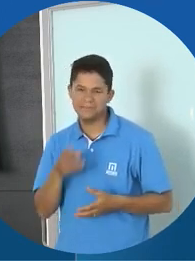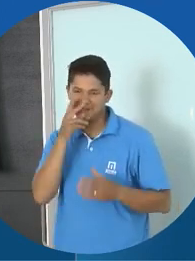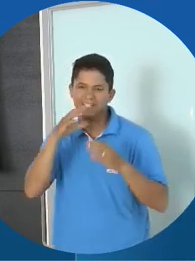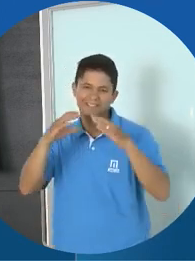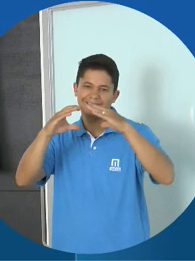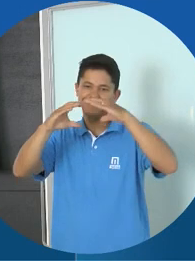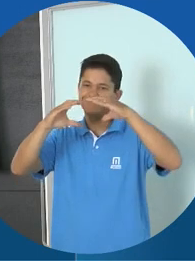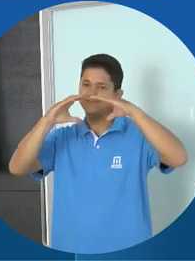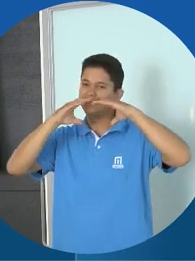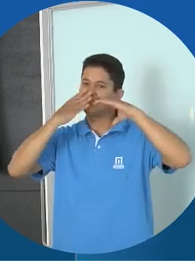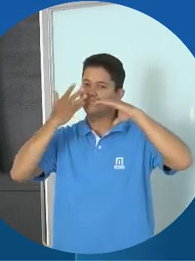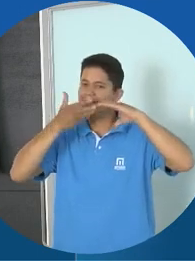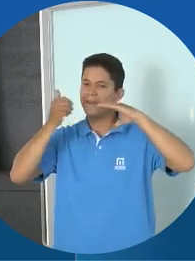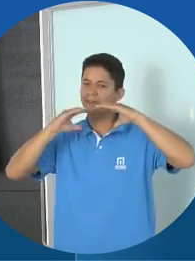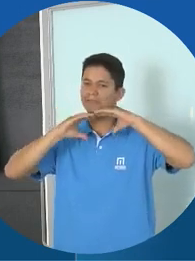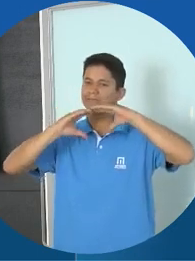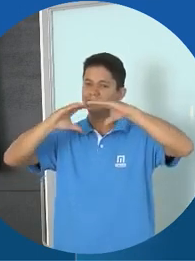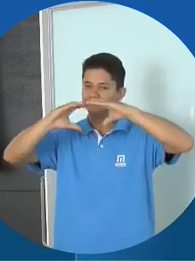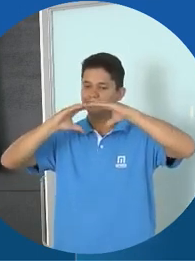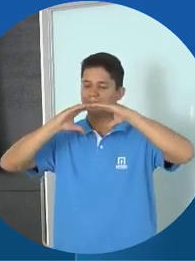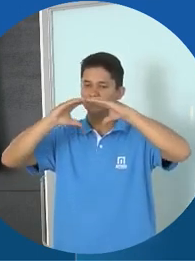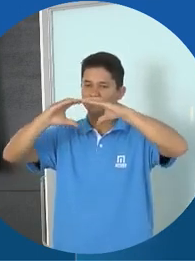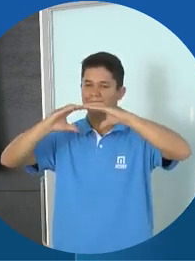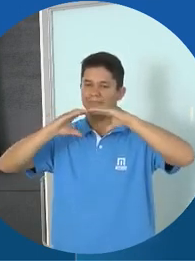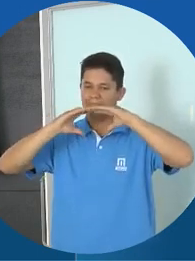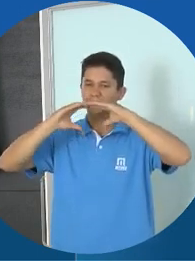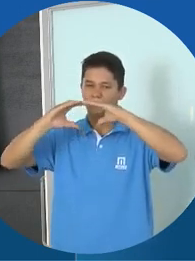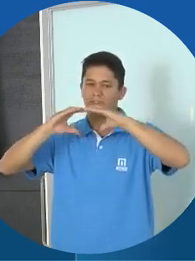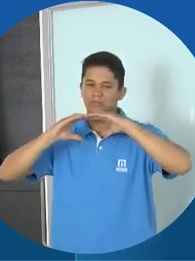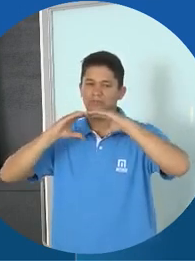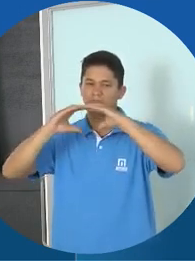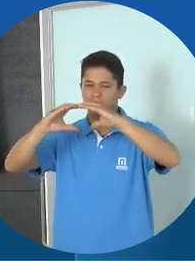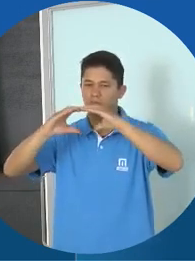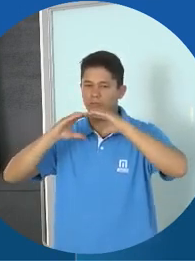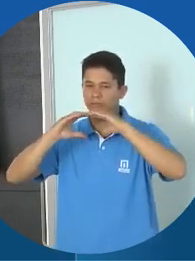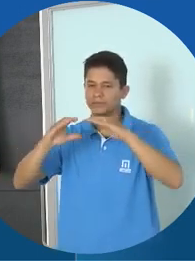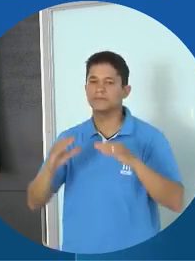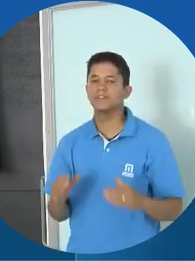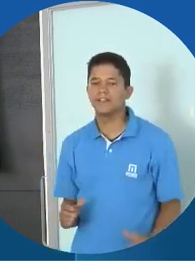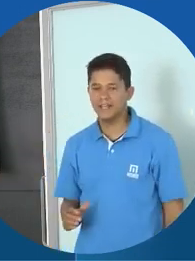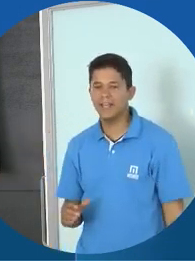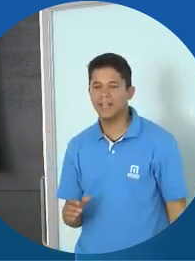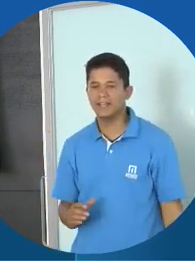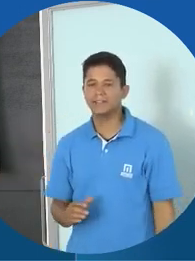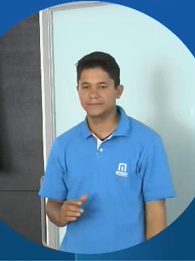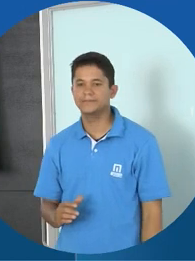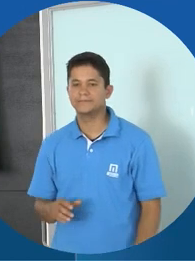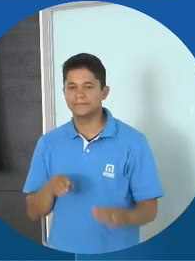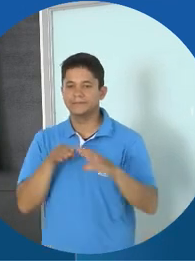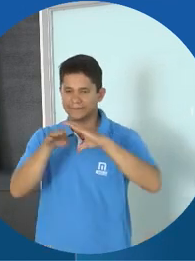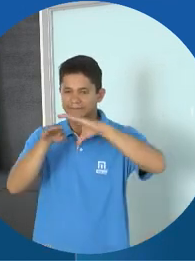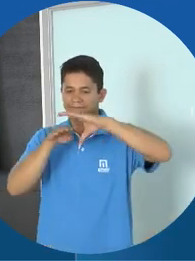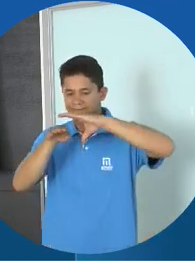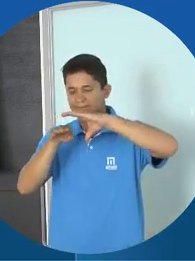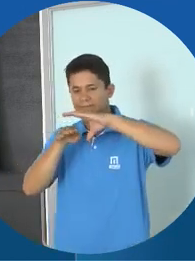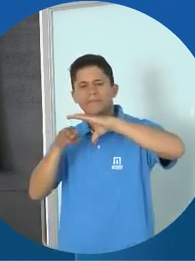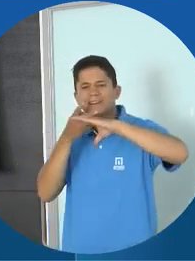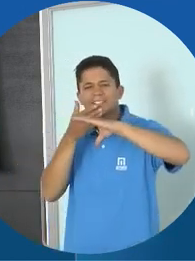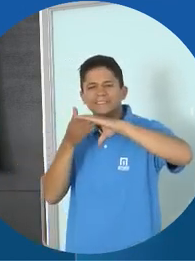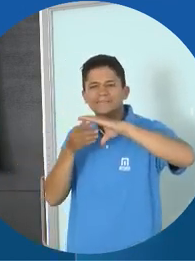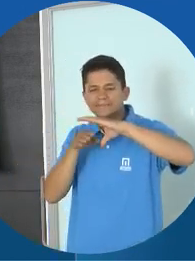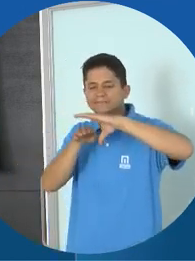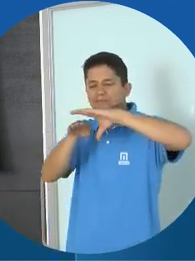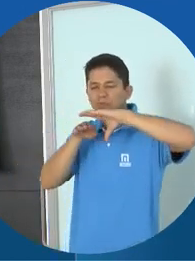tensões. A gente faz uma análise estrutural para realmente não ter um gasto elevado